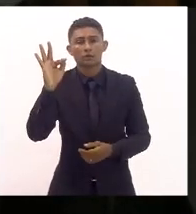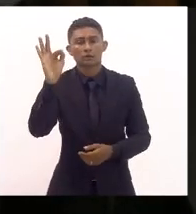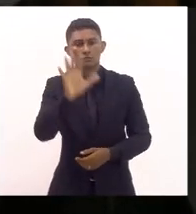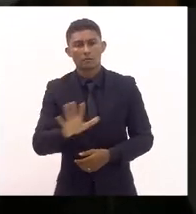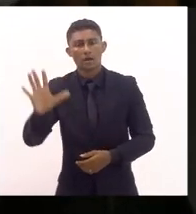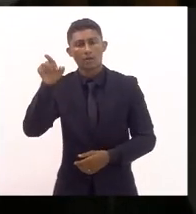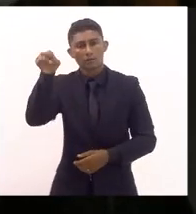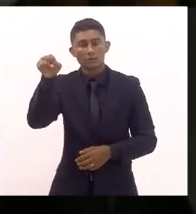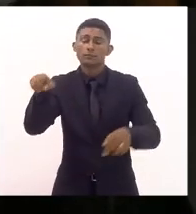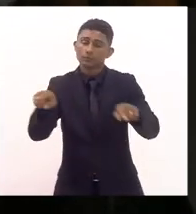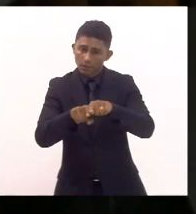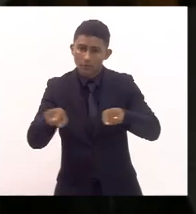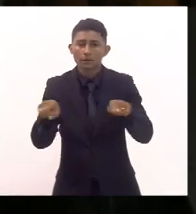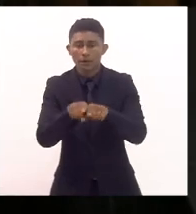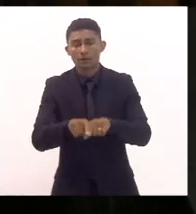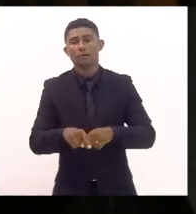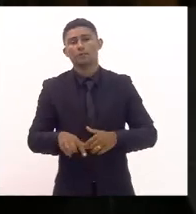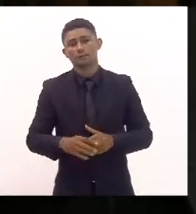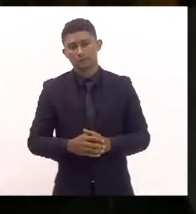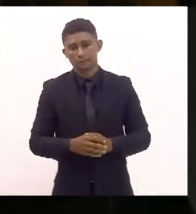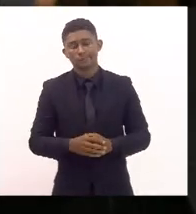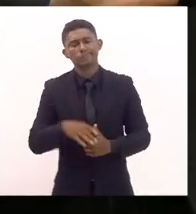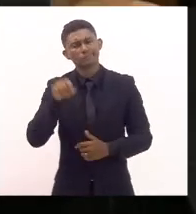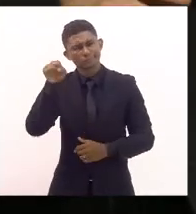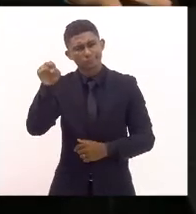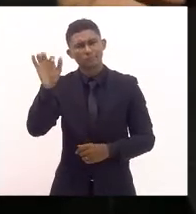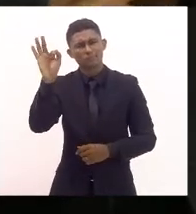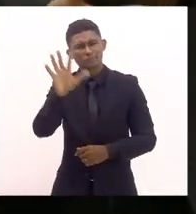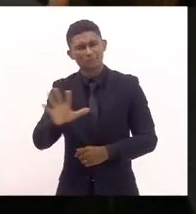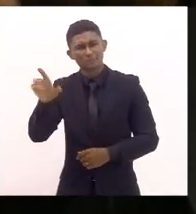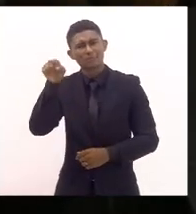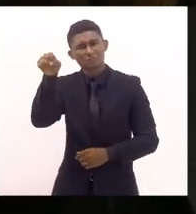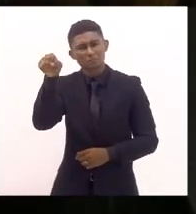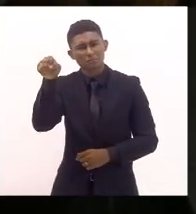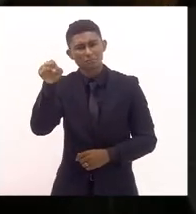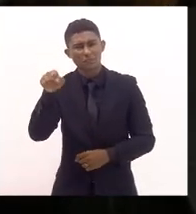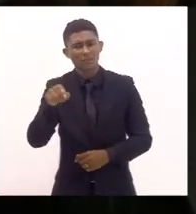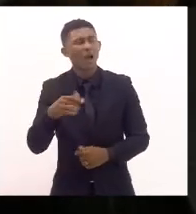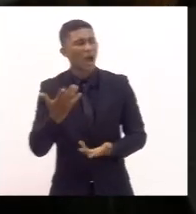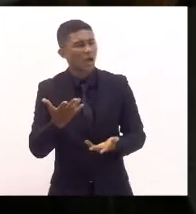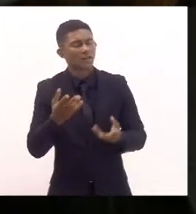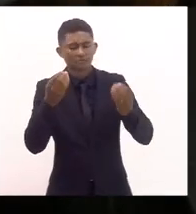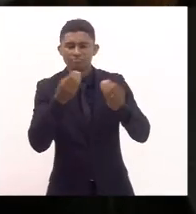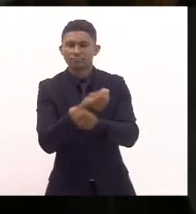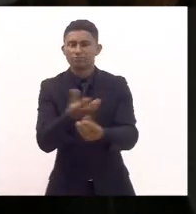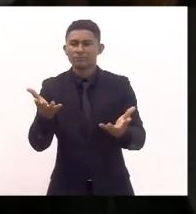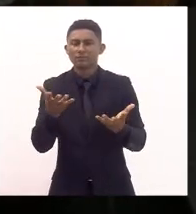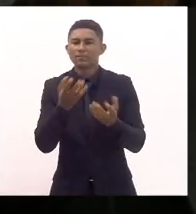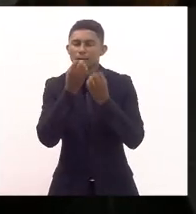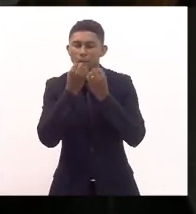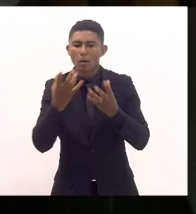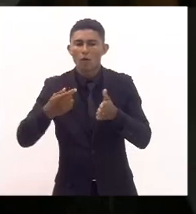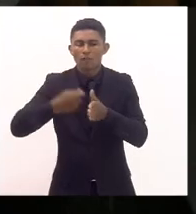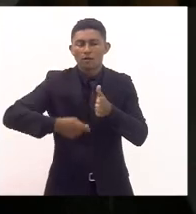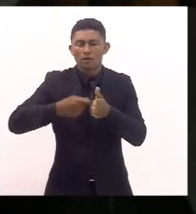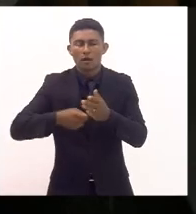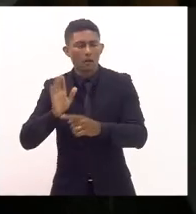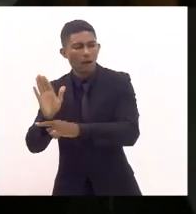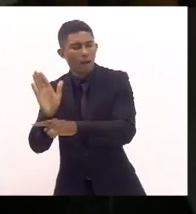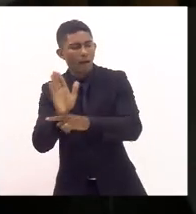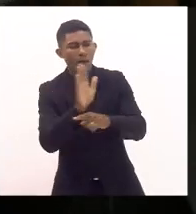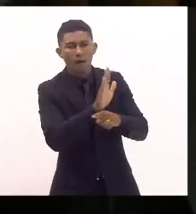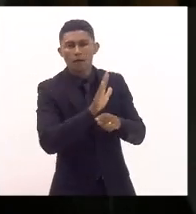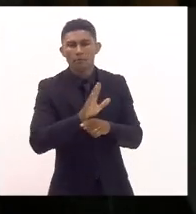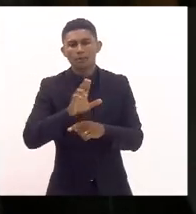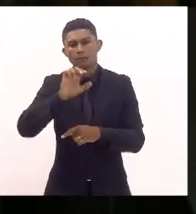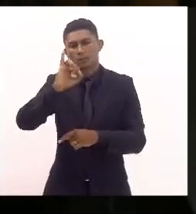faz o mesmo chora Deputado a união da carrada de benefício fiscal em cima do